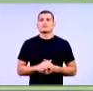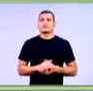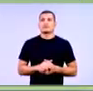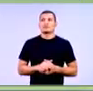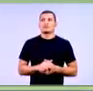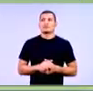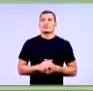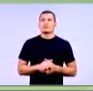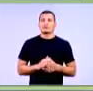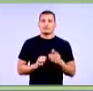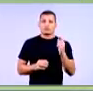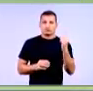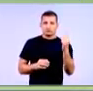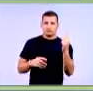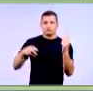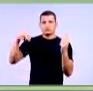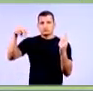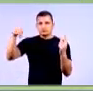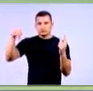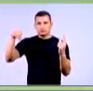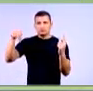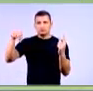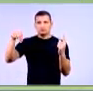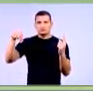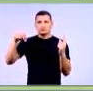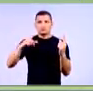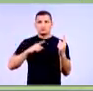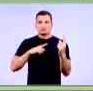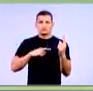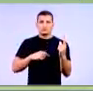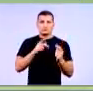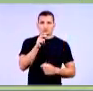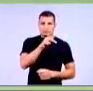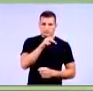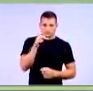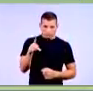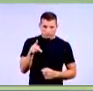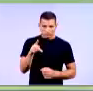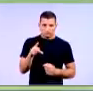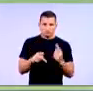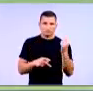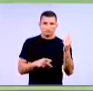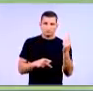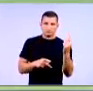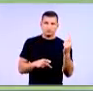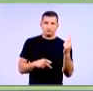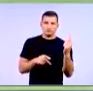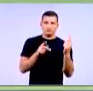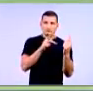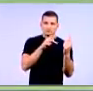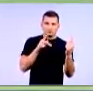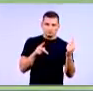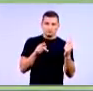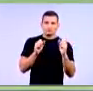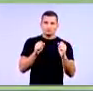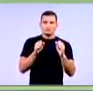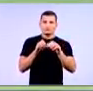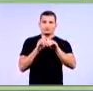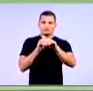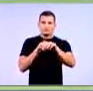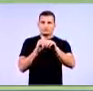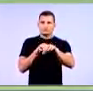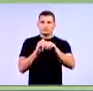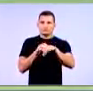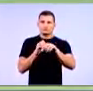fim, ligação de 1 para N, eu tenho aqui a entidade professor. Professor ministra, está